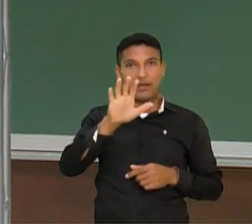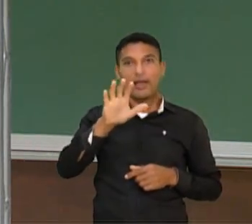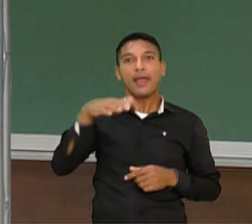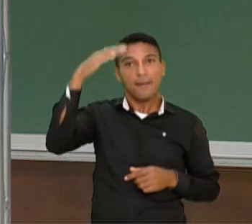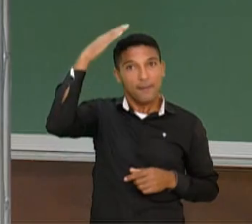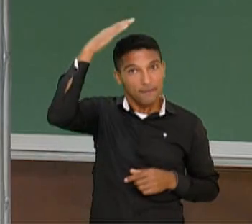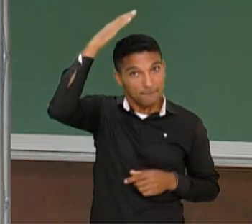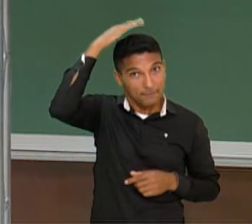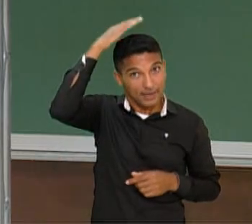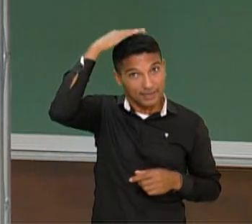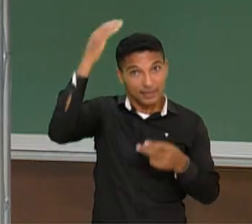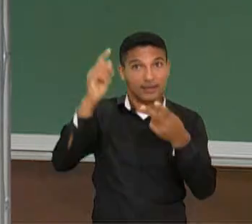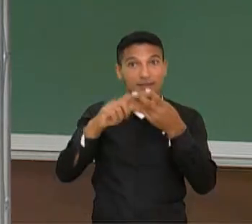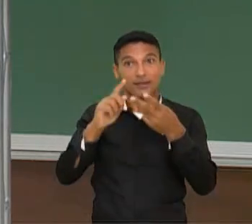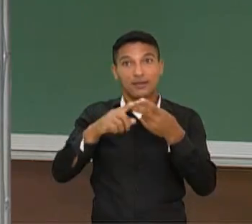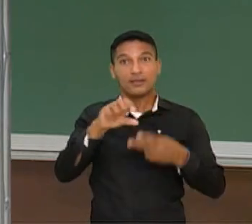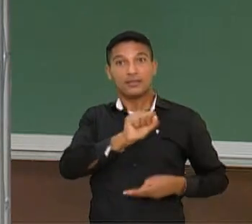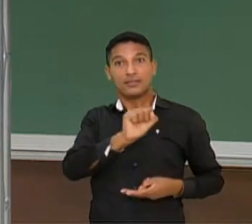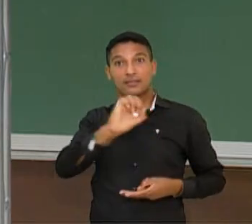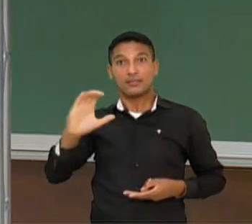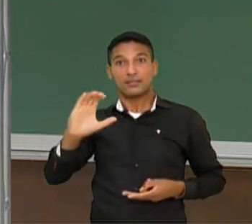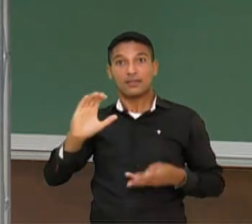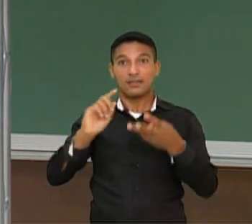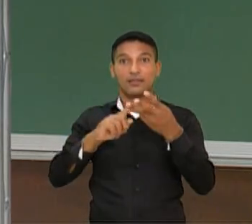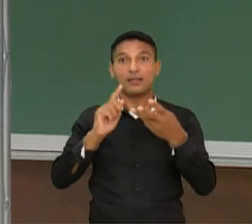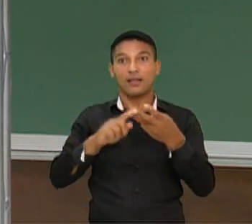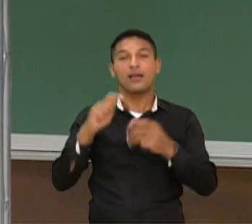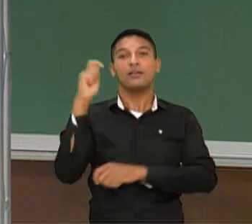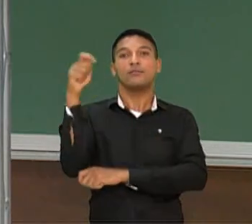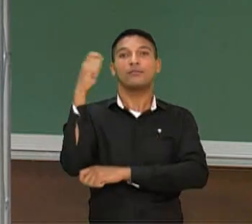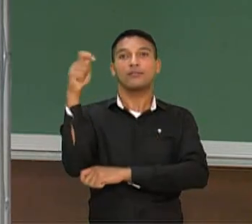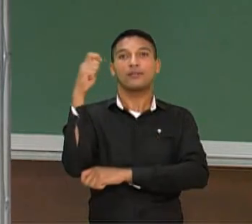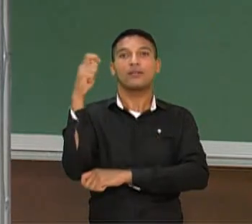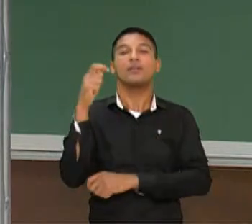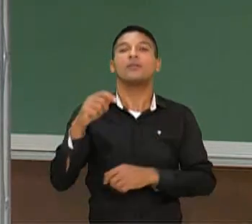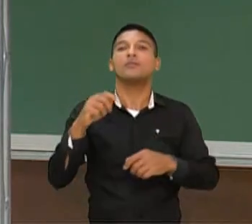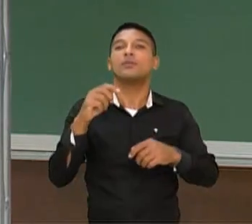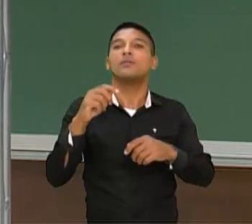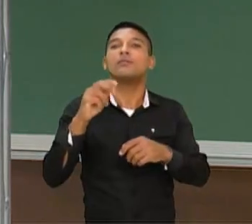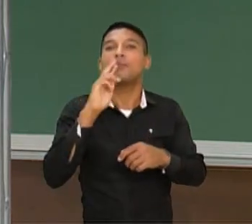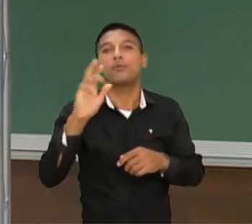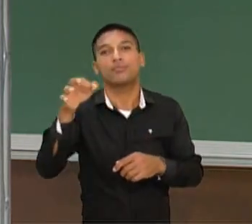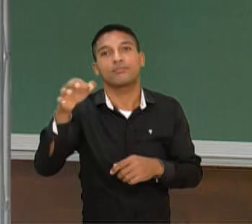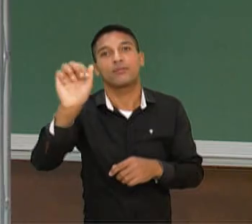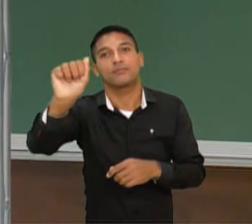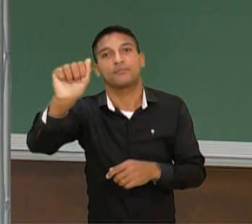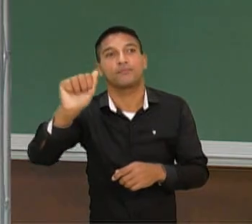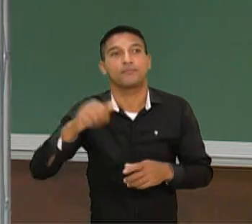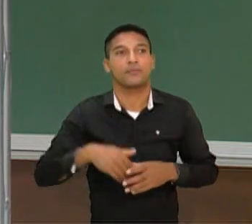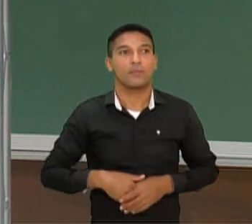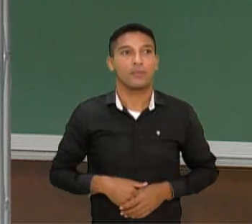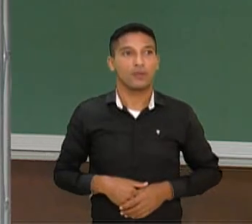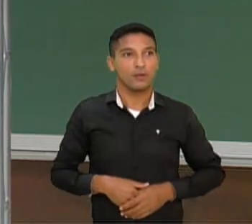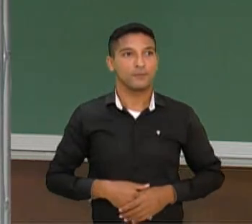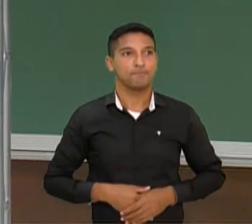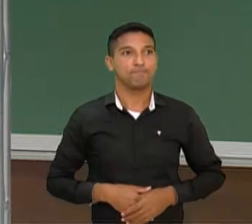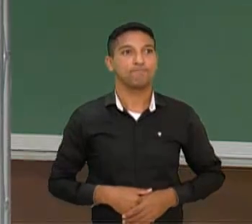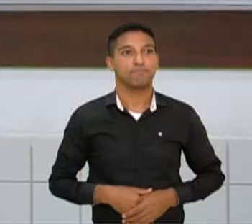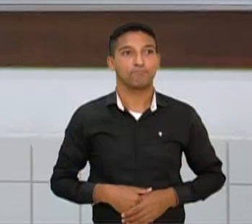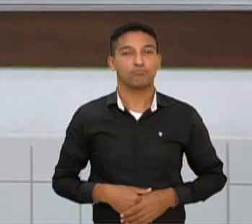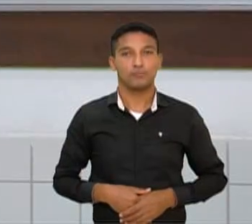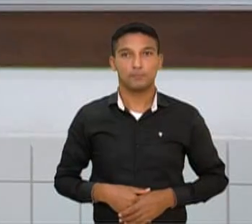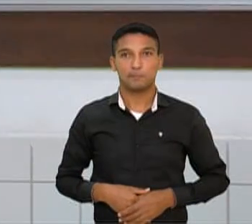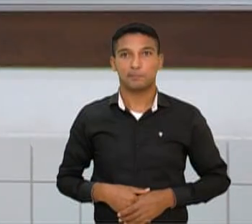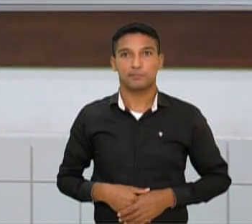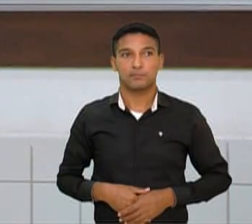Santa Catarina e Rio Grande do Sul. Então, correta a alternativa A. Na segunda, a mineração é mais na região das Minas Gerais,